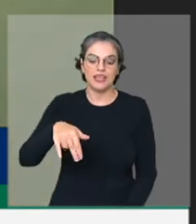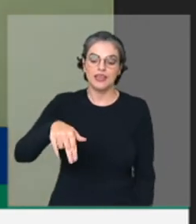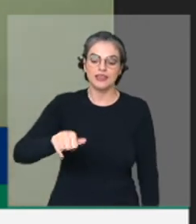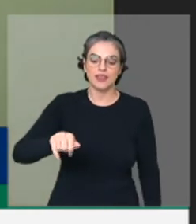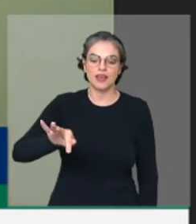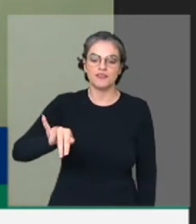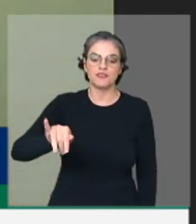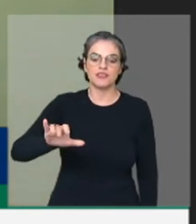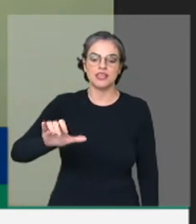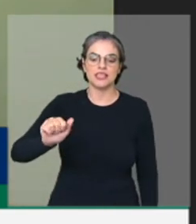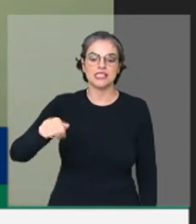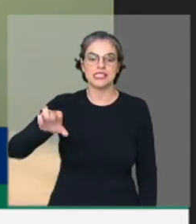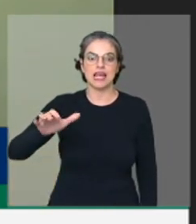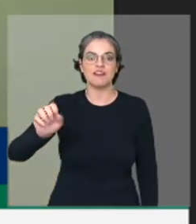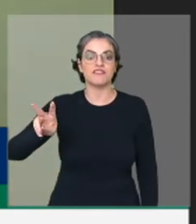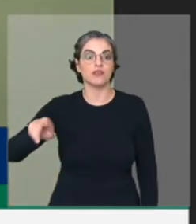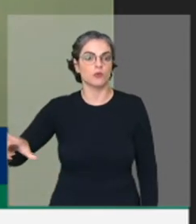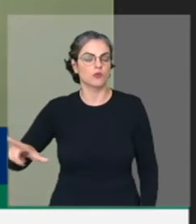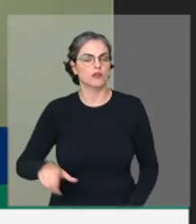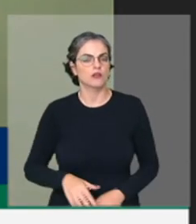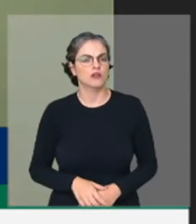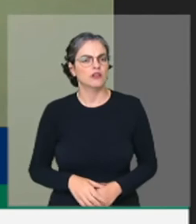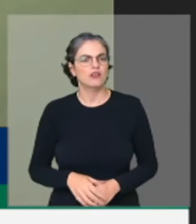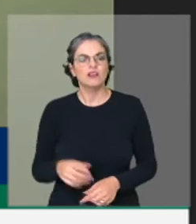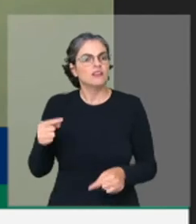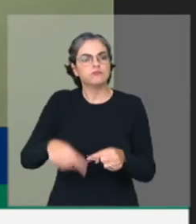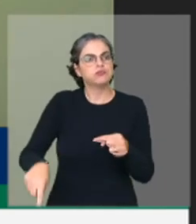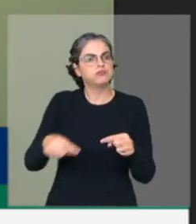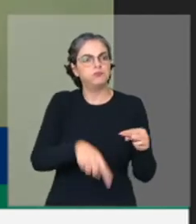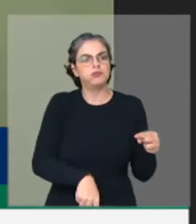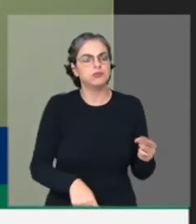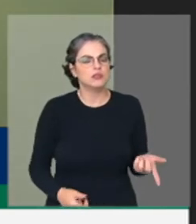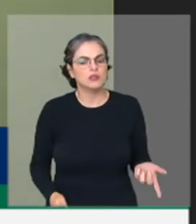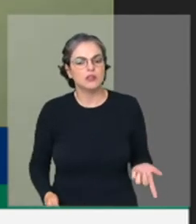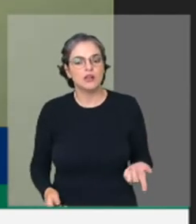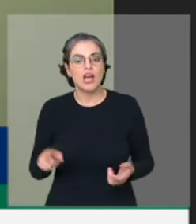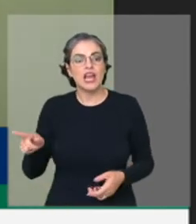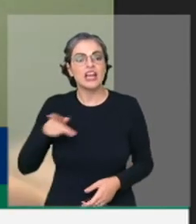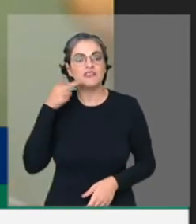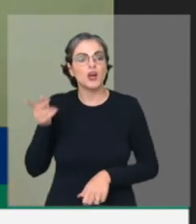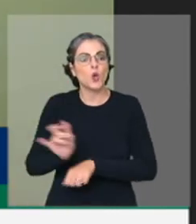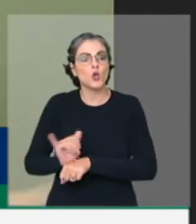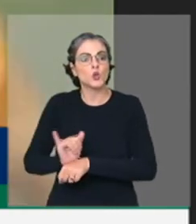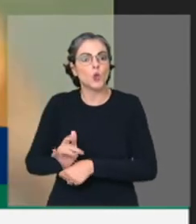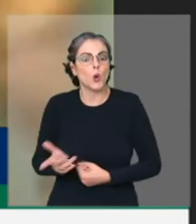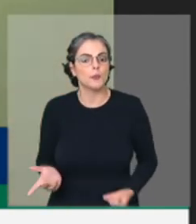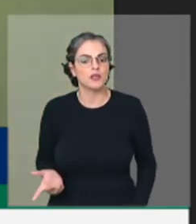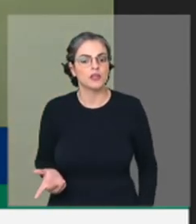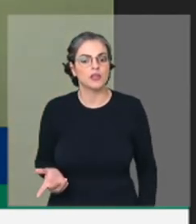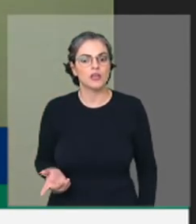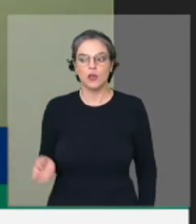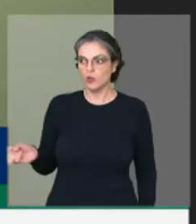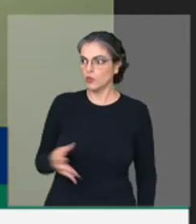flagrante. Flagrante em cima do que falou no YouTube. Estão mudando, criando um novo